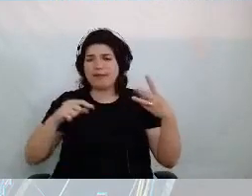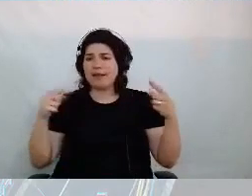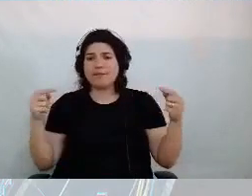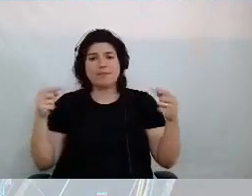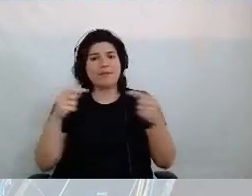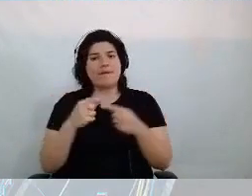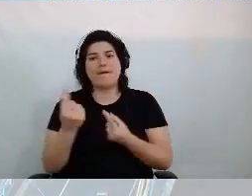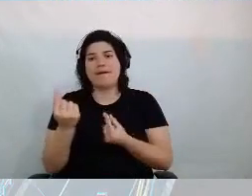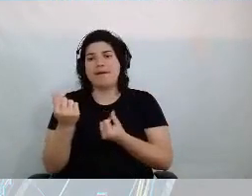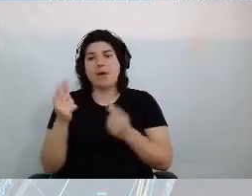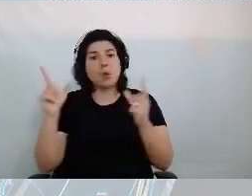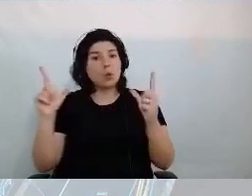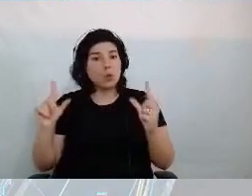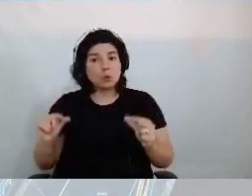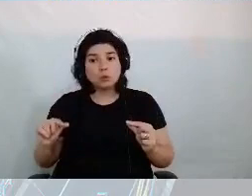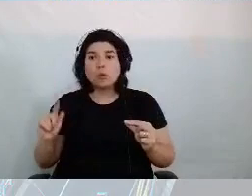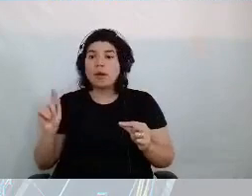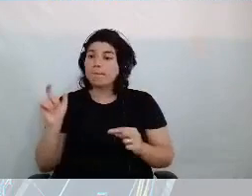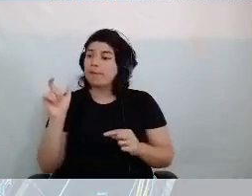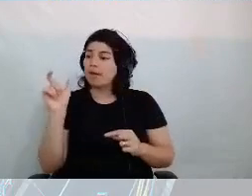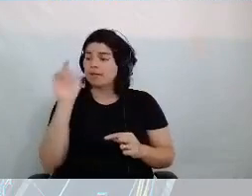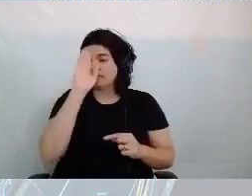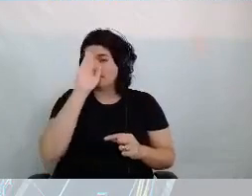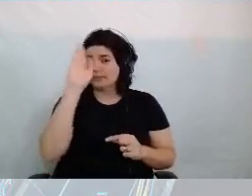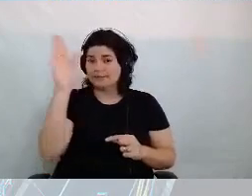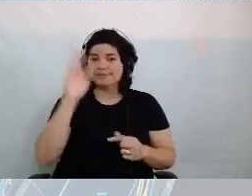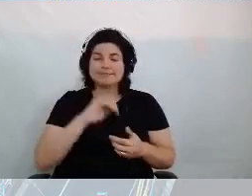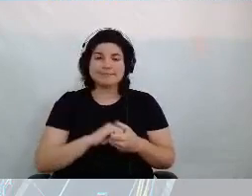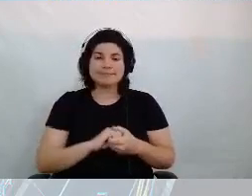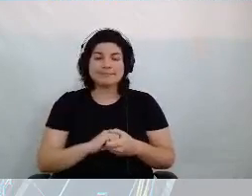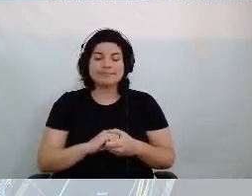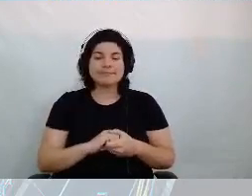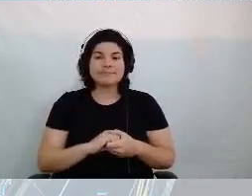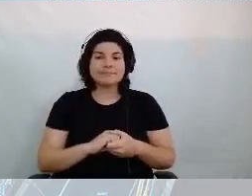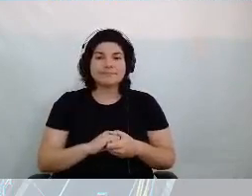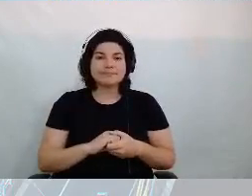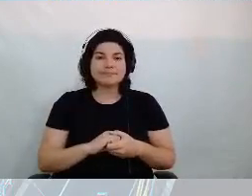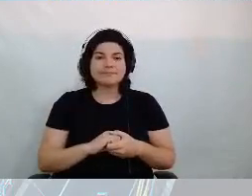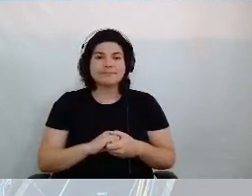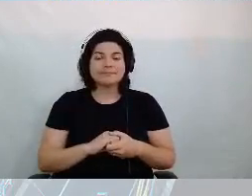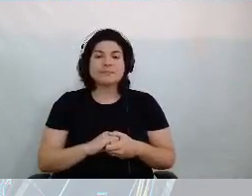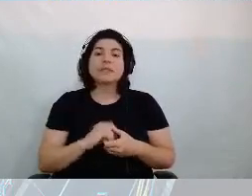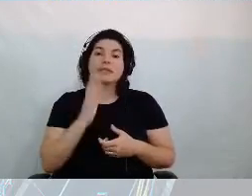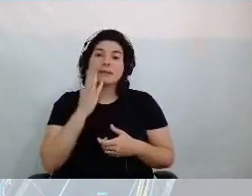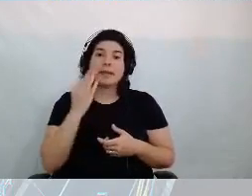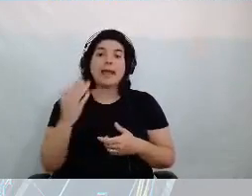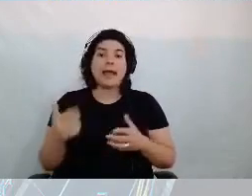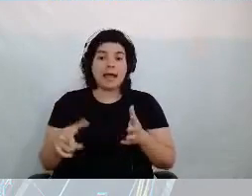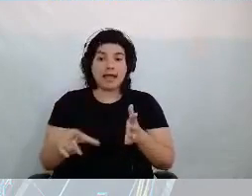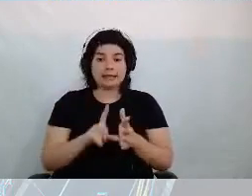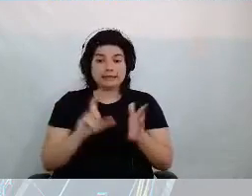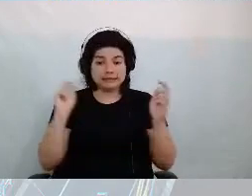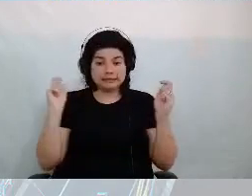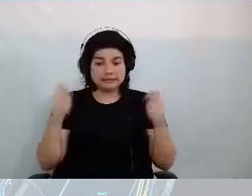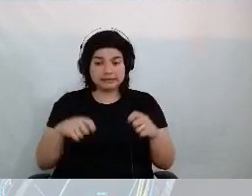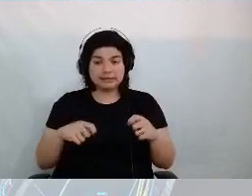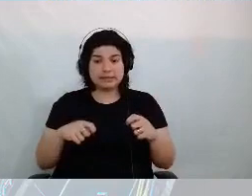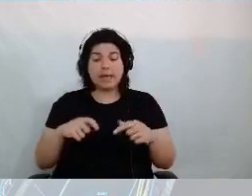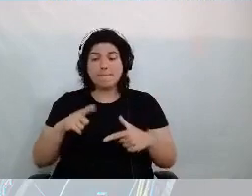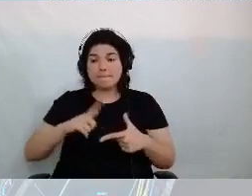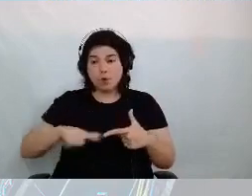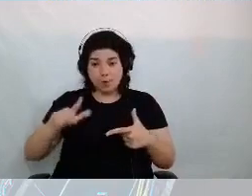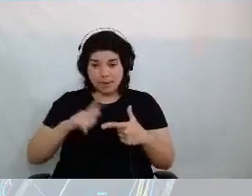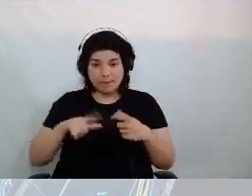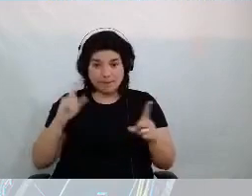redução de custo. Quanto antes a gente identificar... Nossa, caiu água aqui. Quanto antes a gente identificar aqui os problemas,